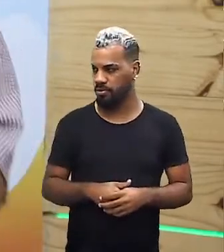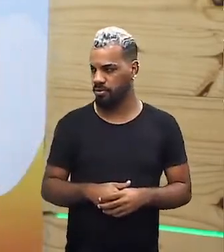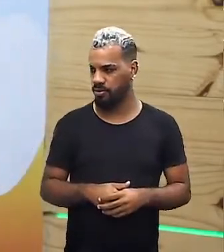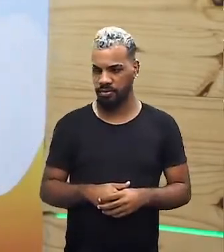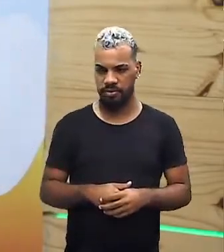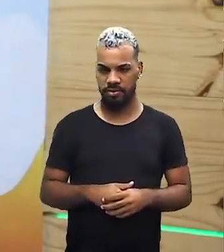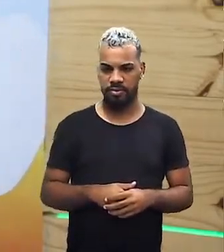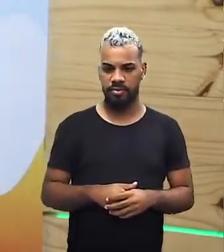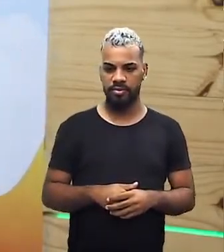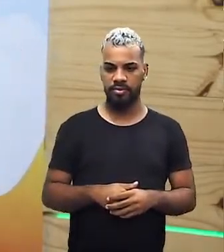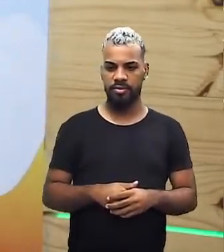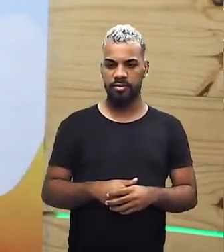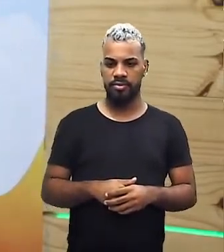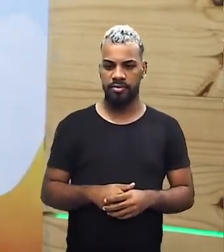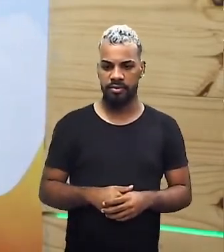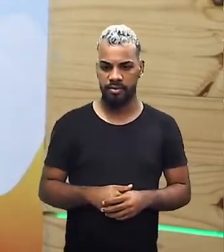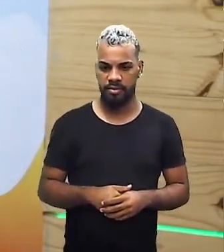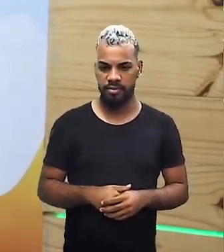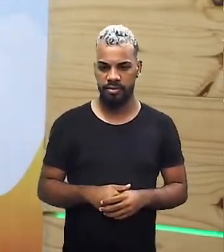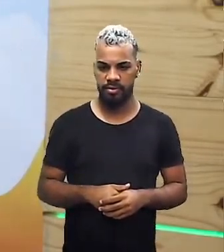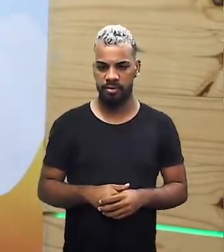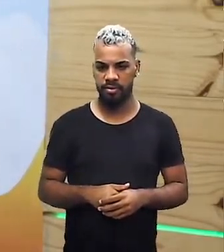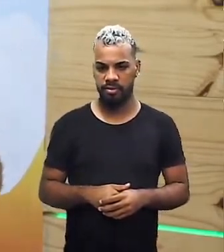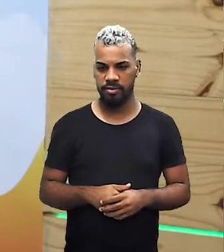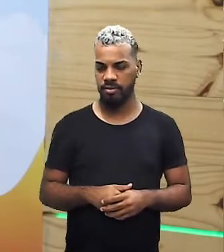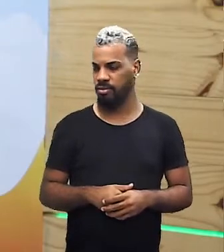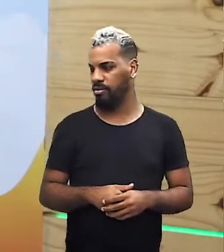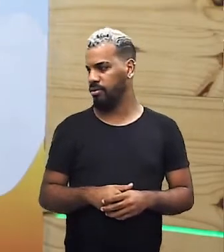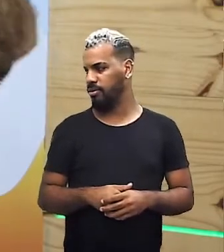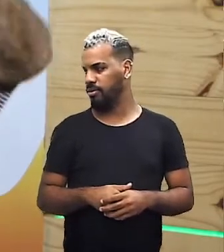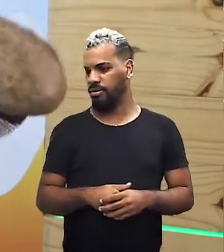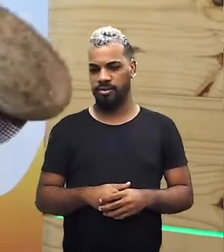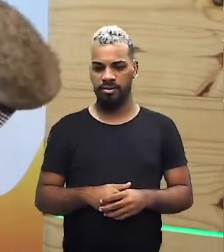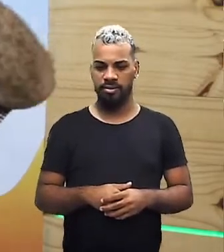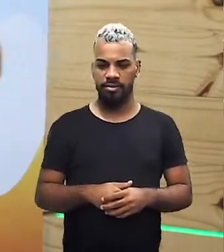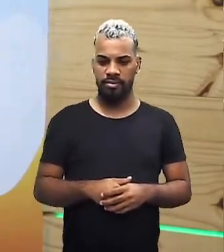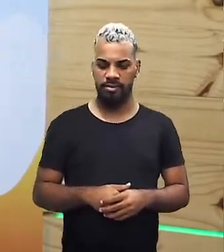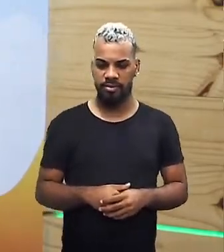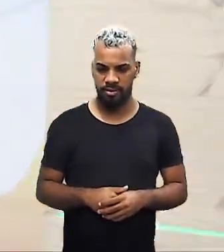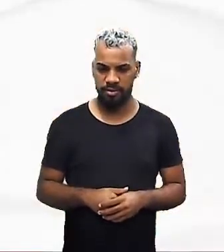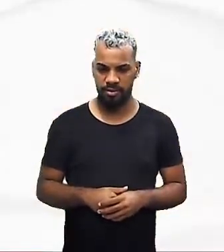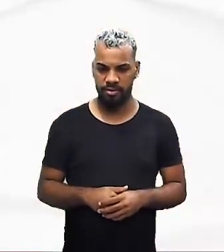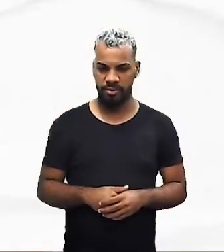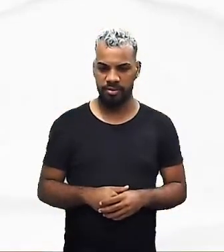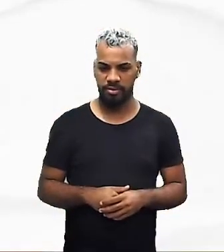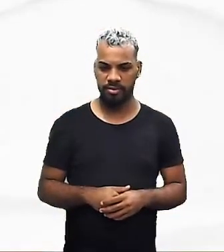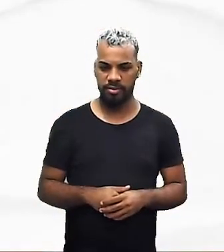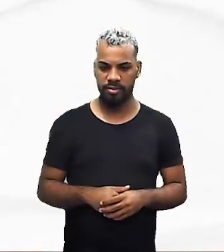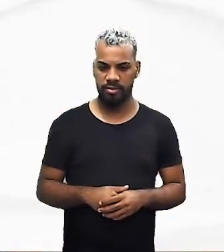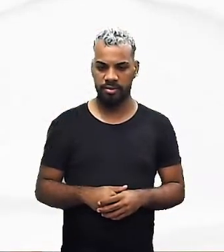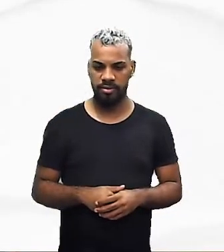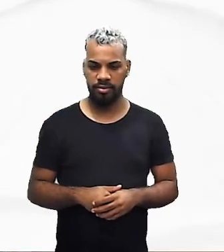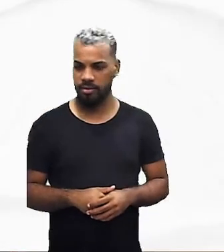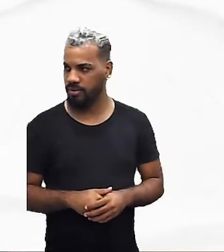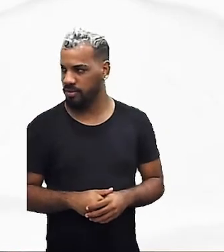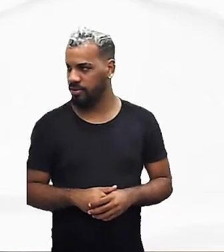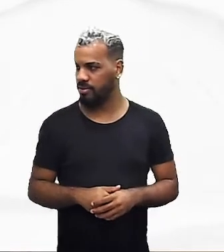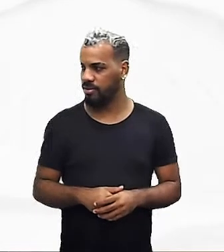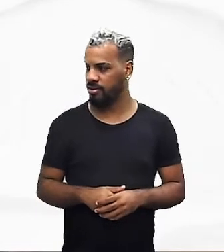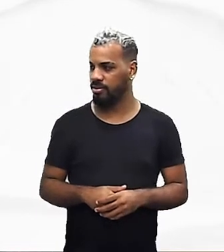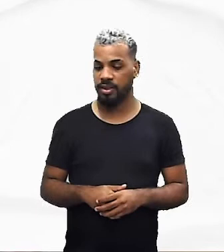impressionante. Tá bom? Robertão da transmissão. Bora lá. Quem não se recorda